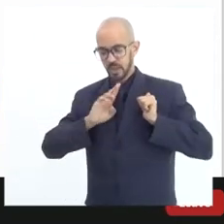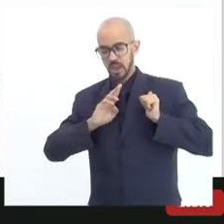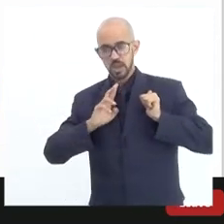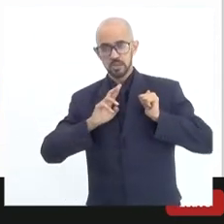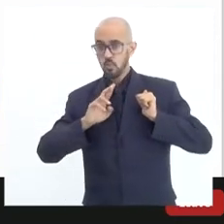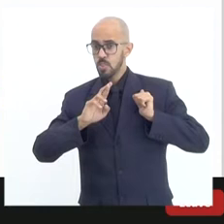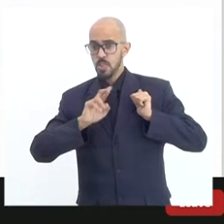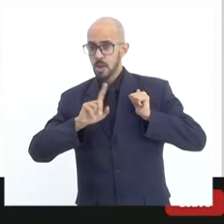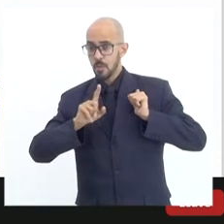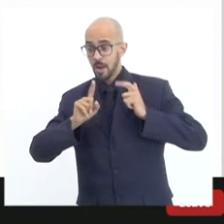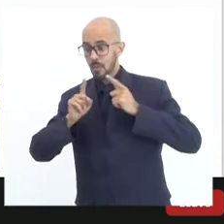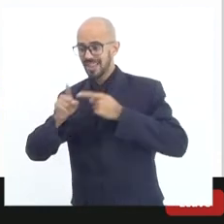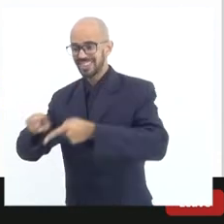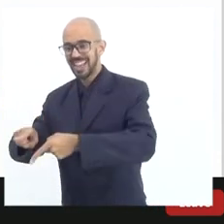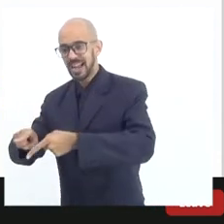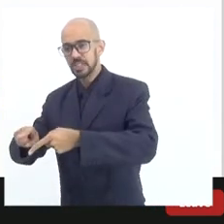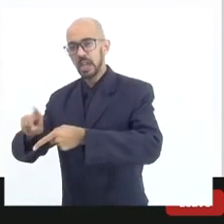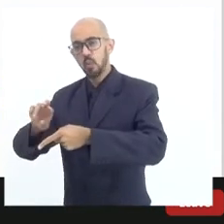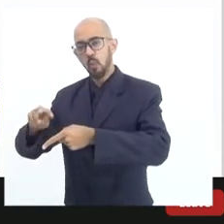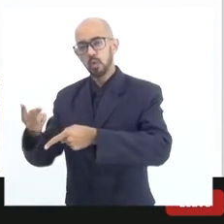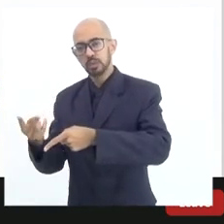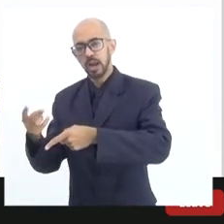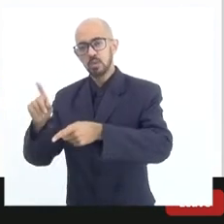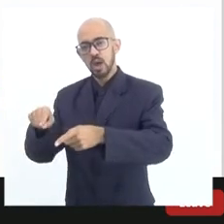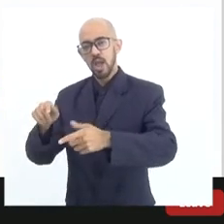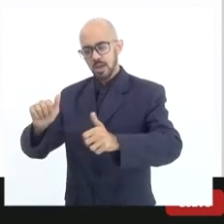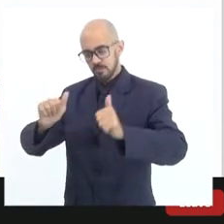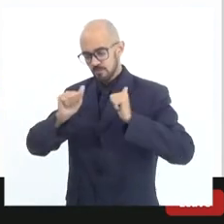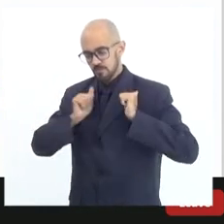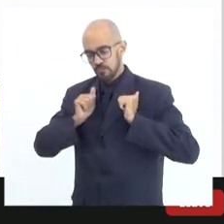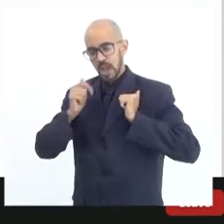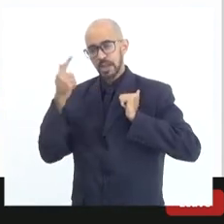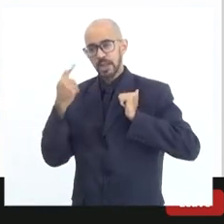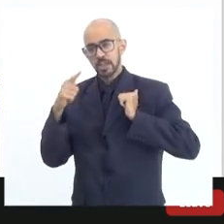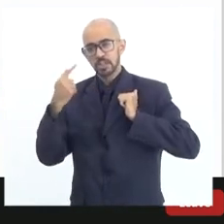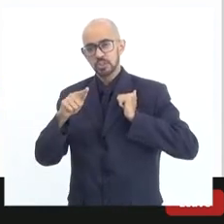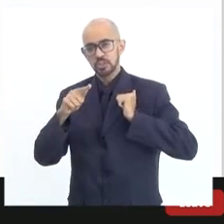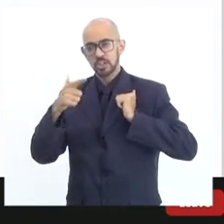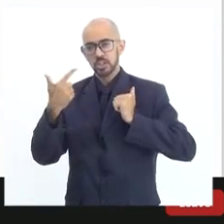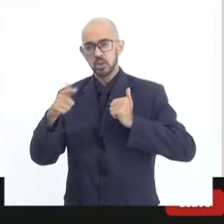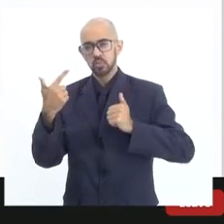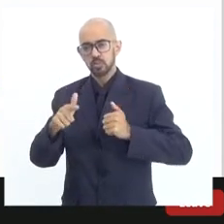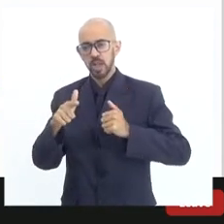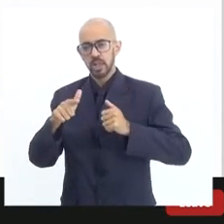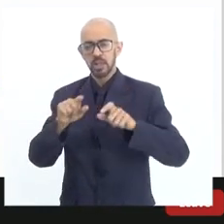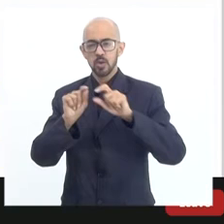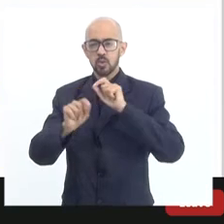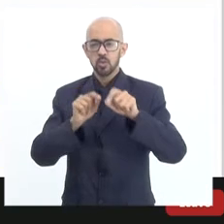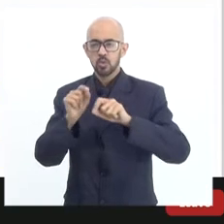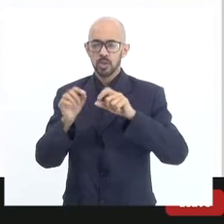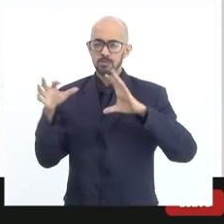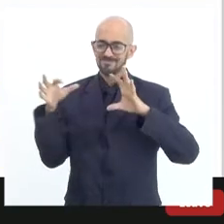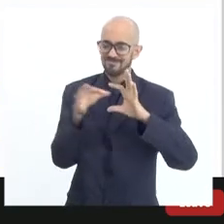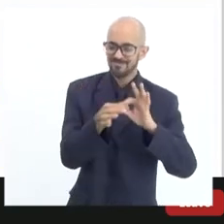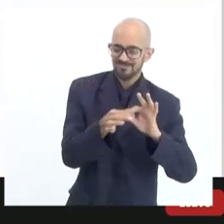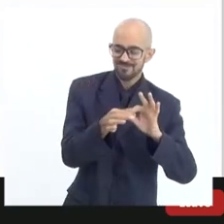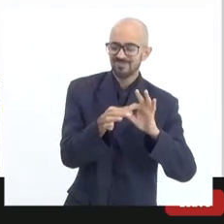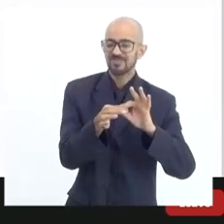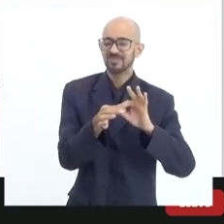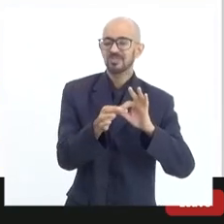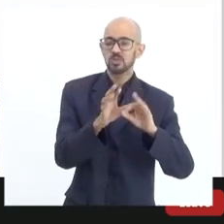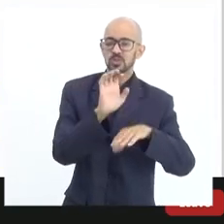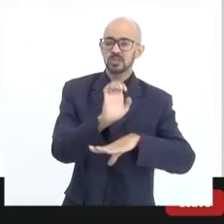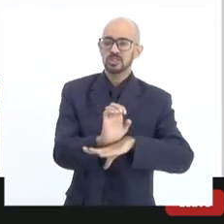religião. Pelo contrário, a laicidade ela garante que não haja promiscuidade do Estado com uma religião